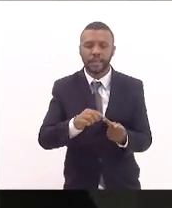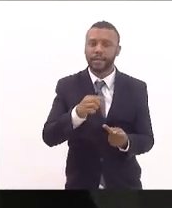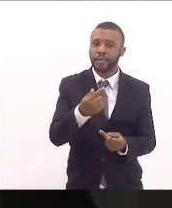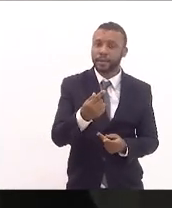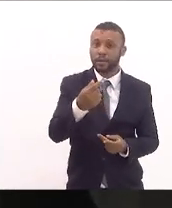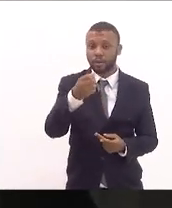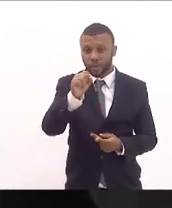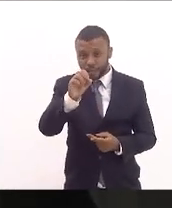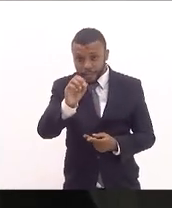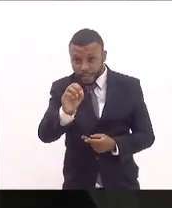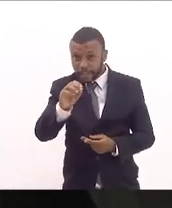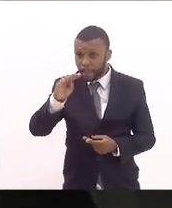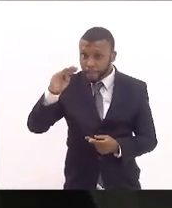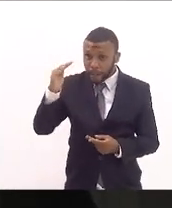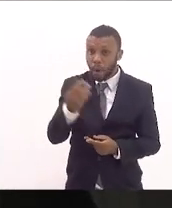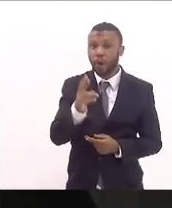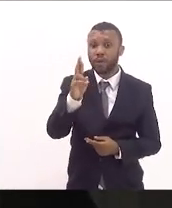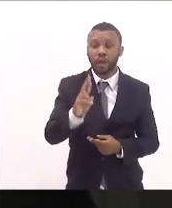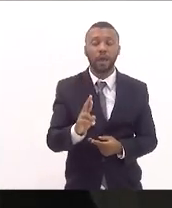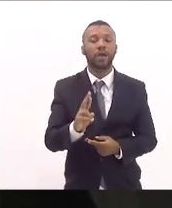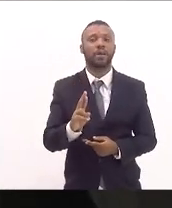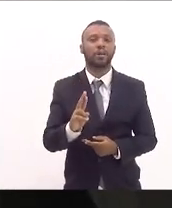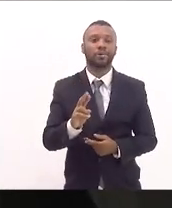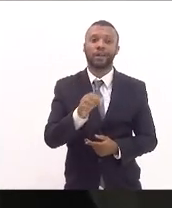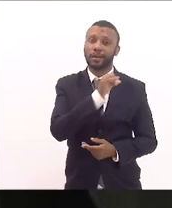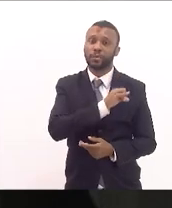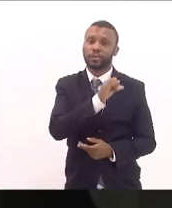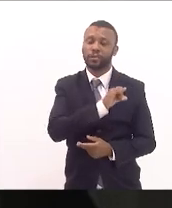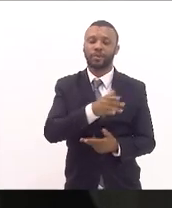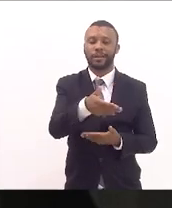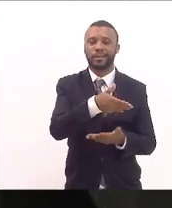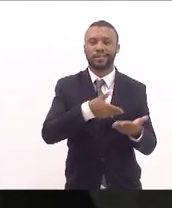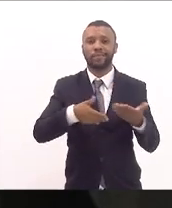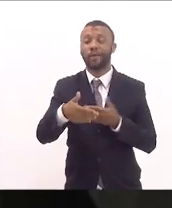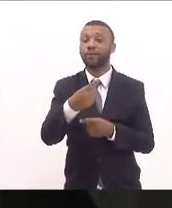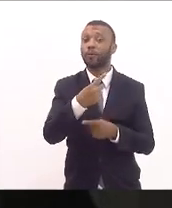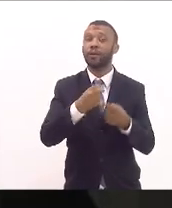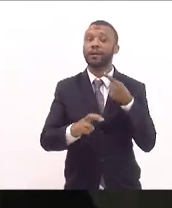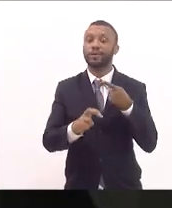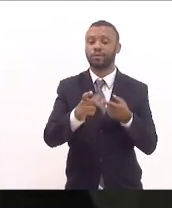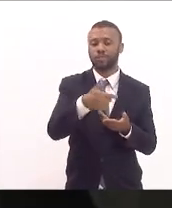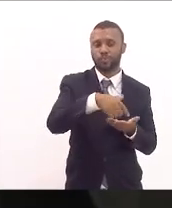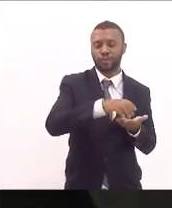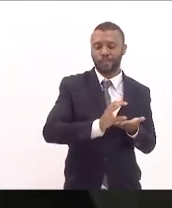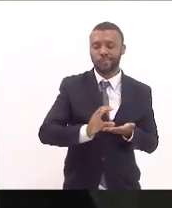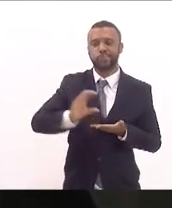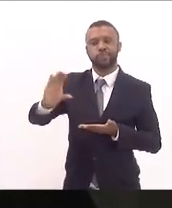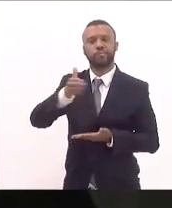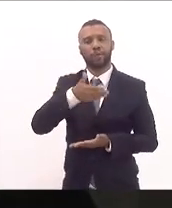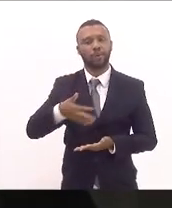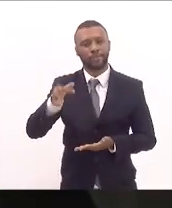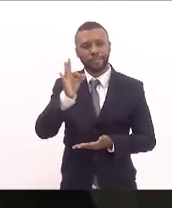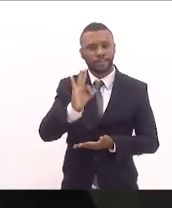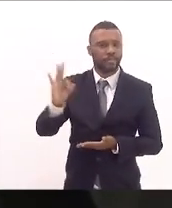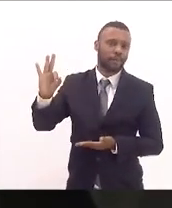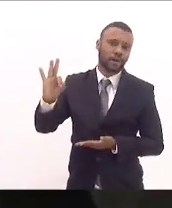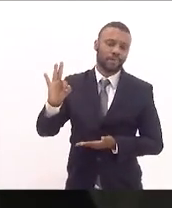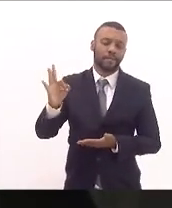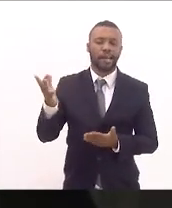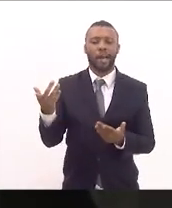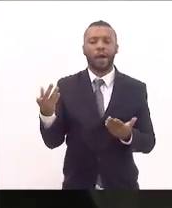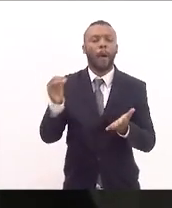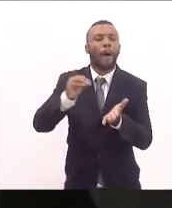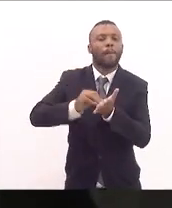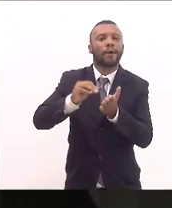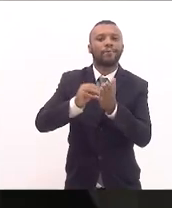bilhões por ano no Rio de Janeiro e devolve para o Estado o quinto disso no máximo Então a um desequilíbrio enorme na relação